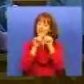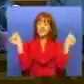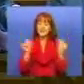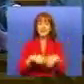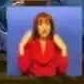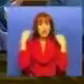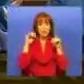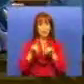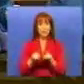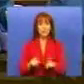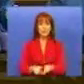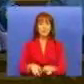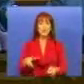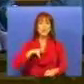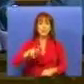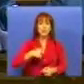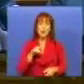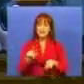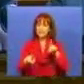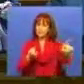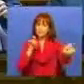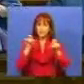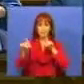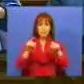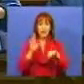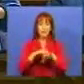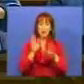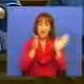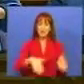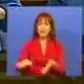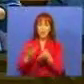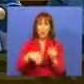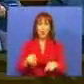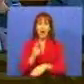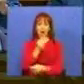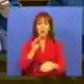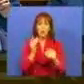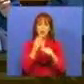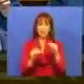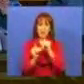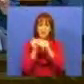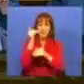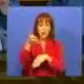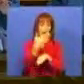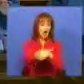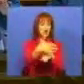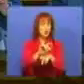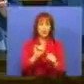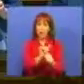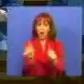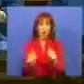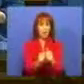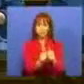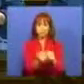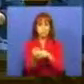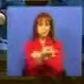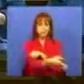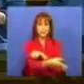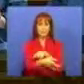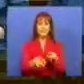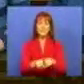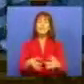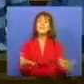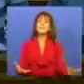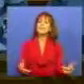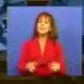de ensino português é seletivo porque produz alunos acima da média e exclui os que o não acompanham. Ou seja,